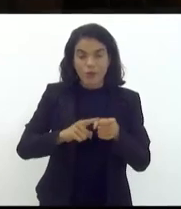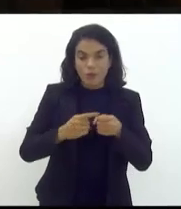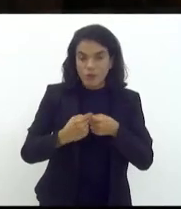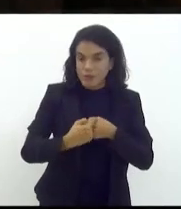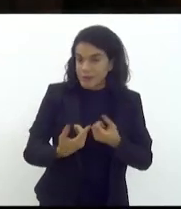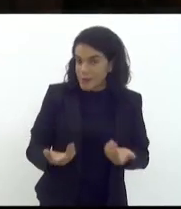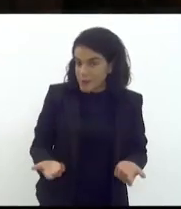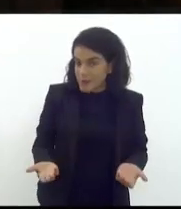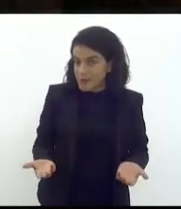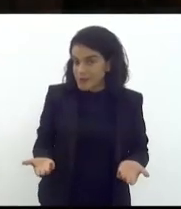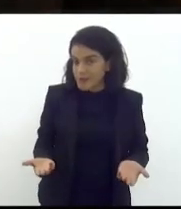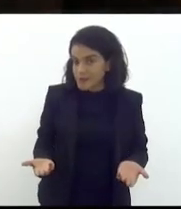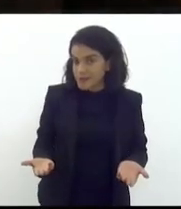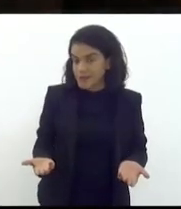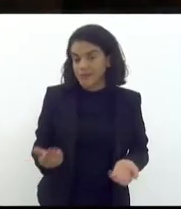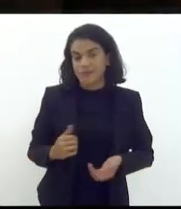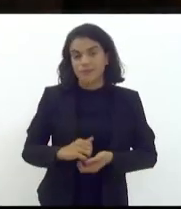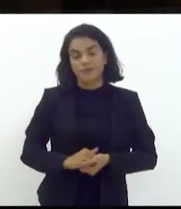municípios